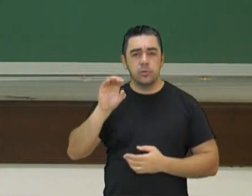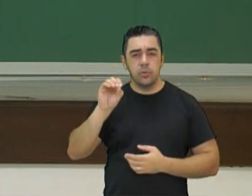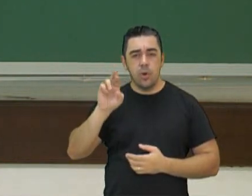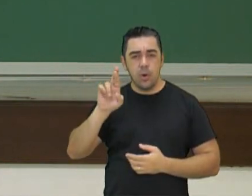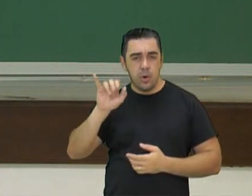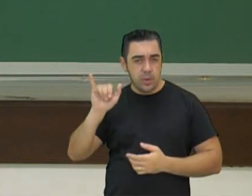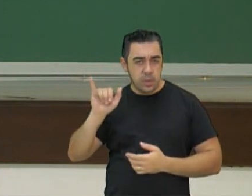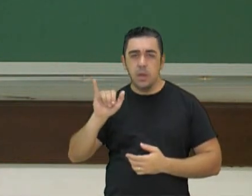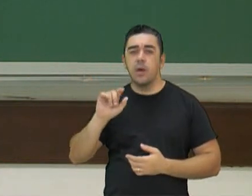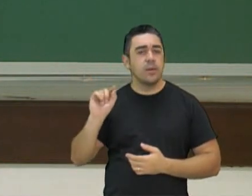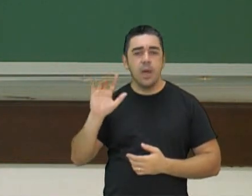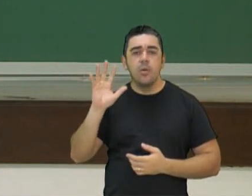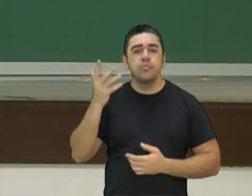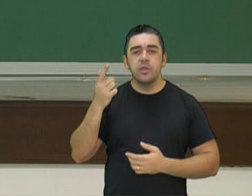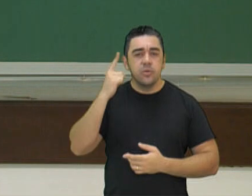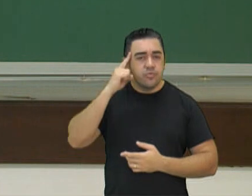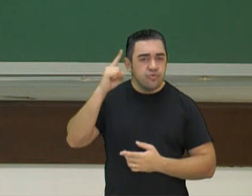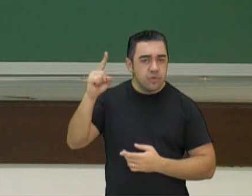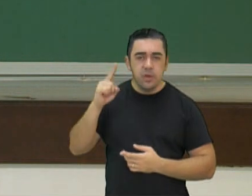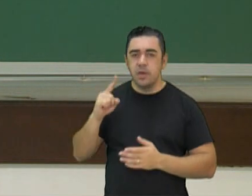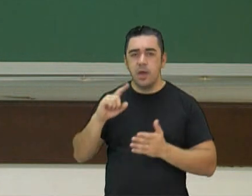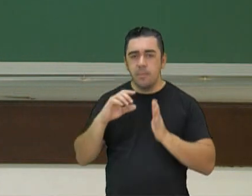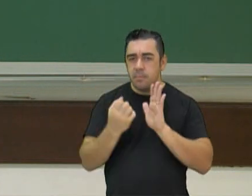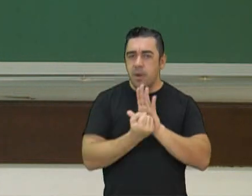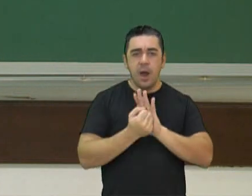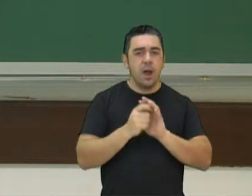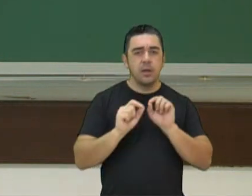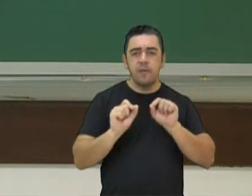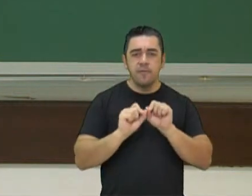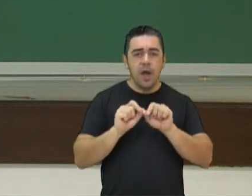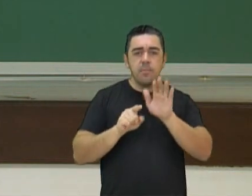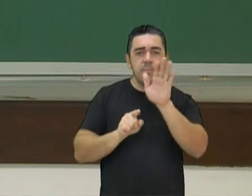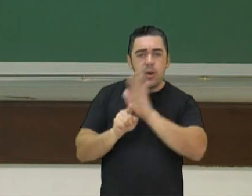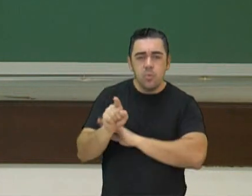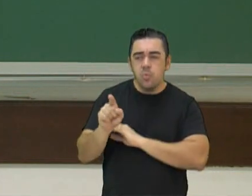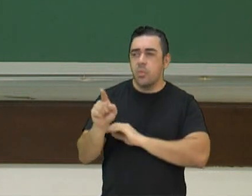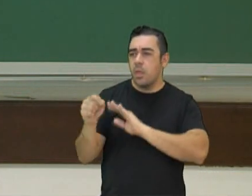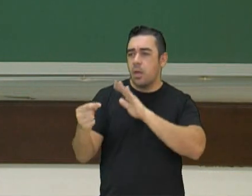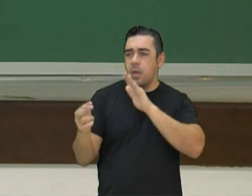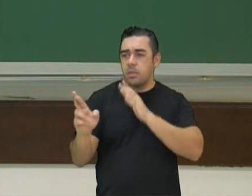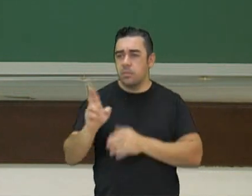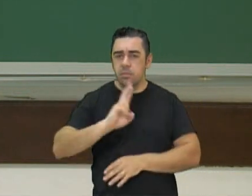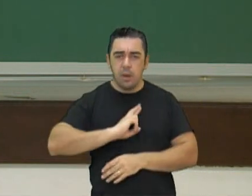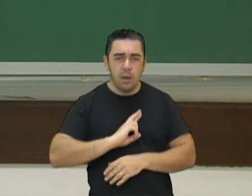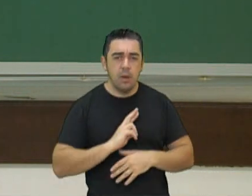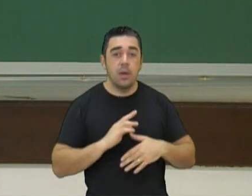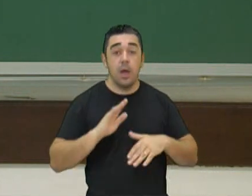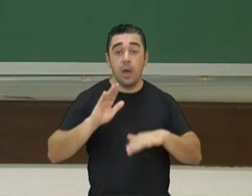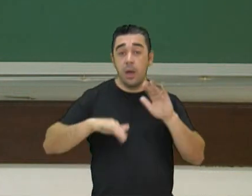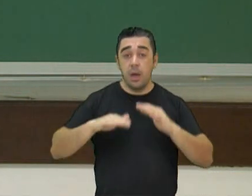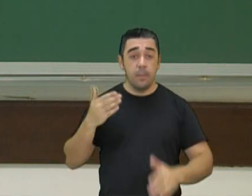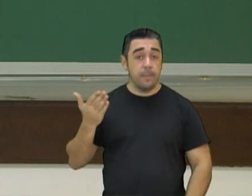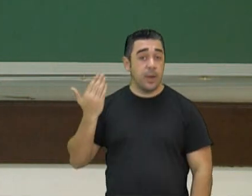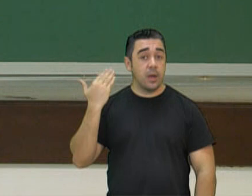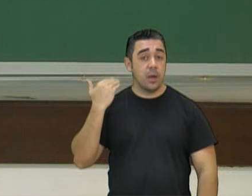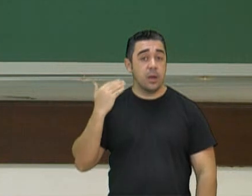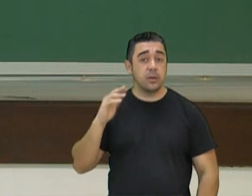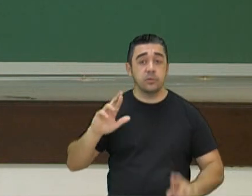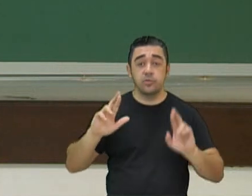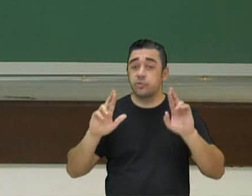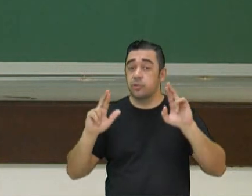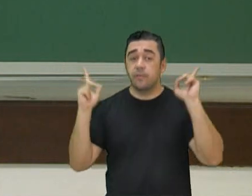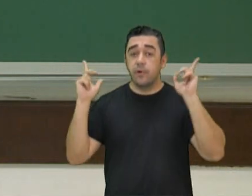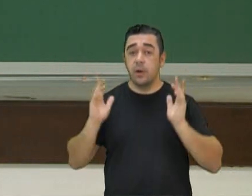o que foi o nosso dia e tal, e enquete. E em outros tempos, a gente agia de